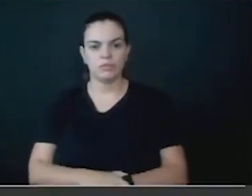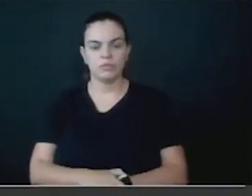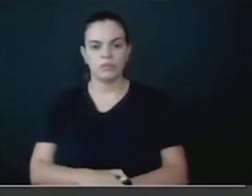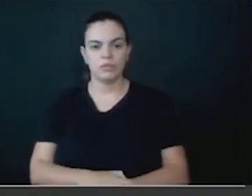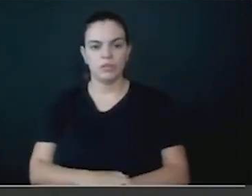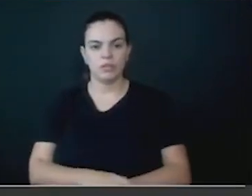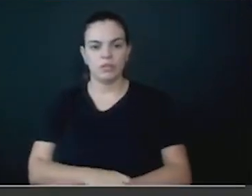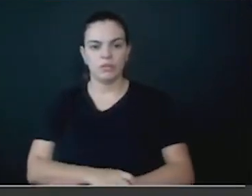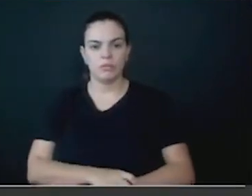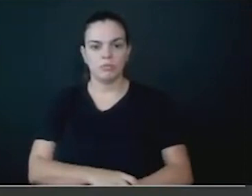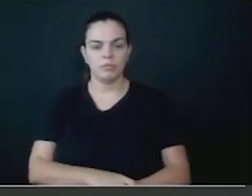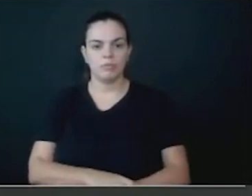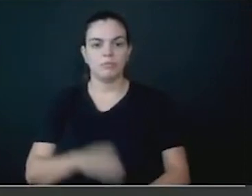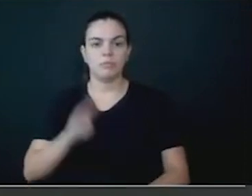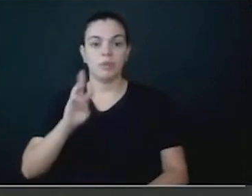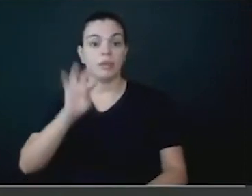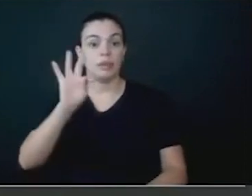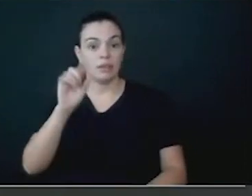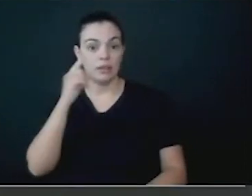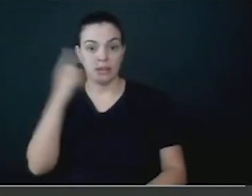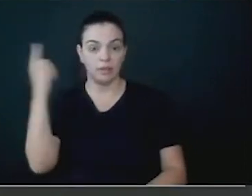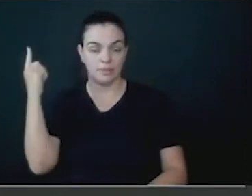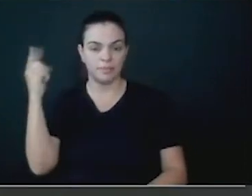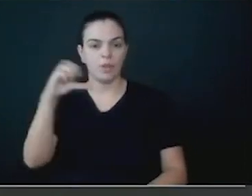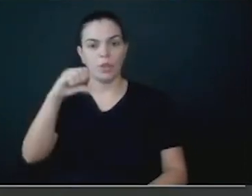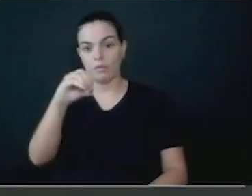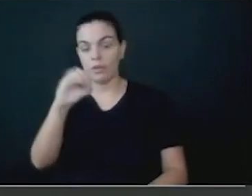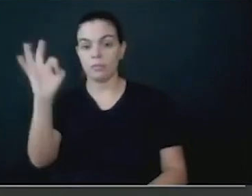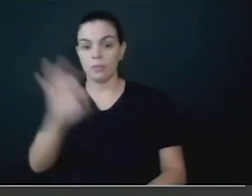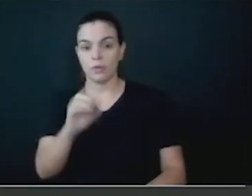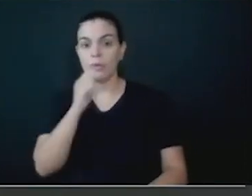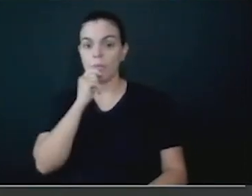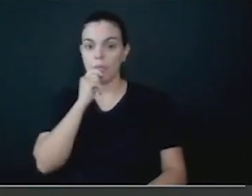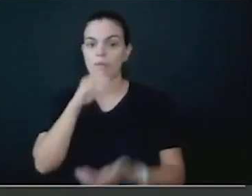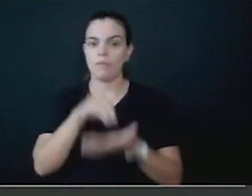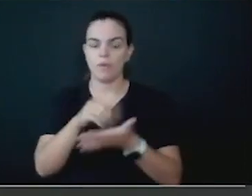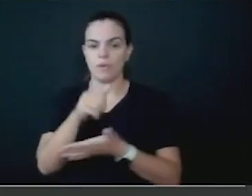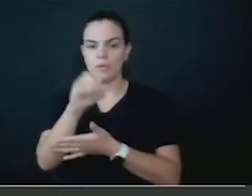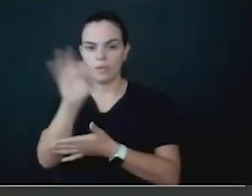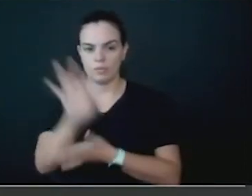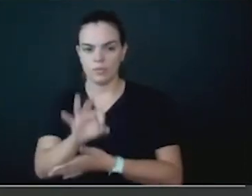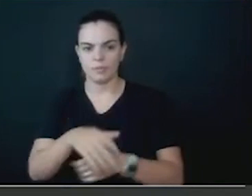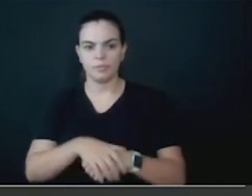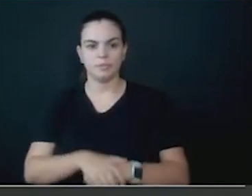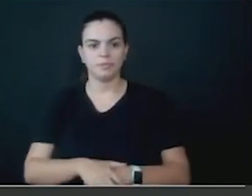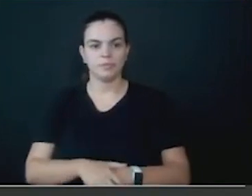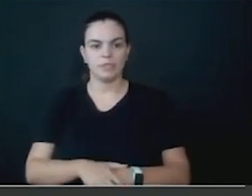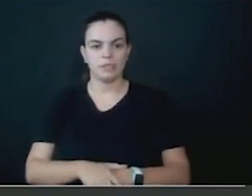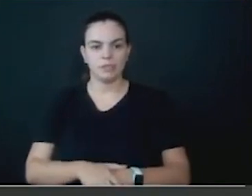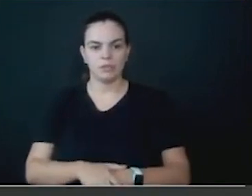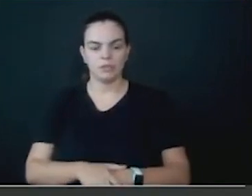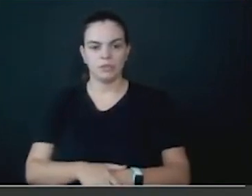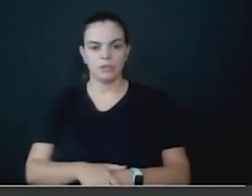em 90%. Mais 2 anos para a gente conseguir terminar os projetos. Para o sistema viário como um todo, também